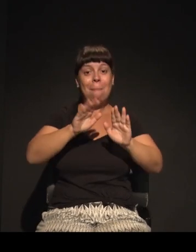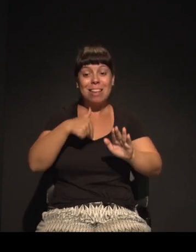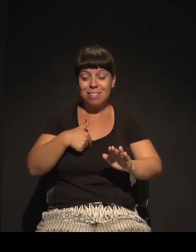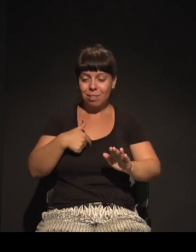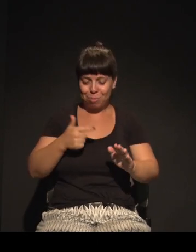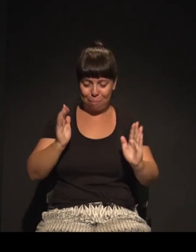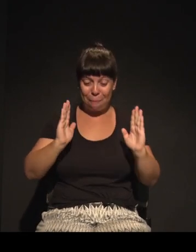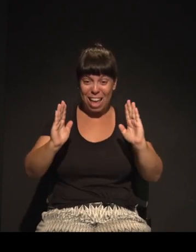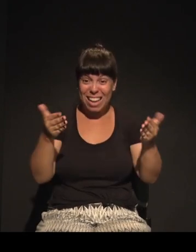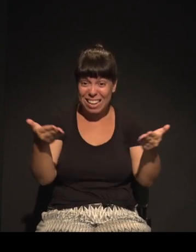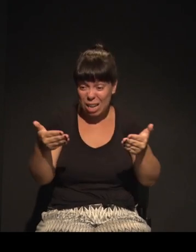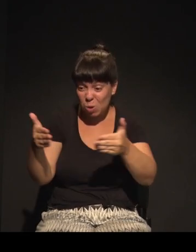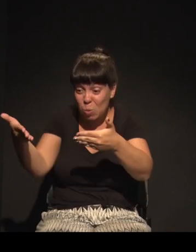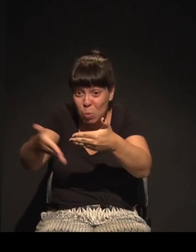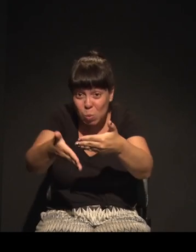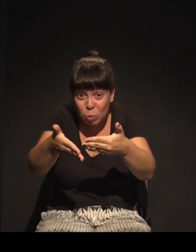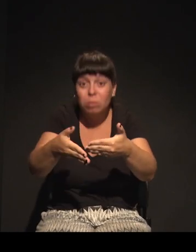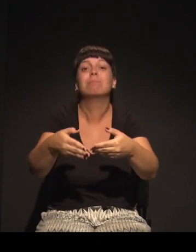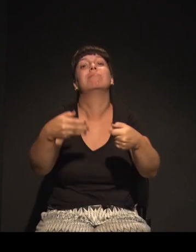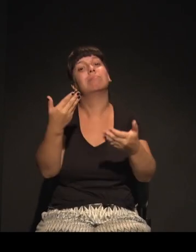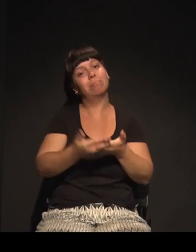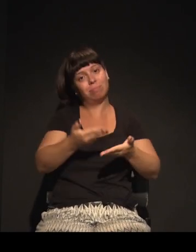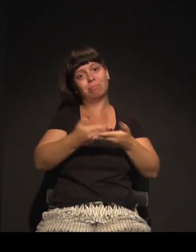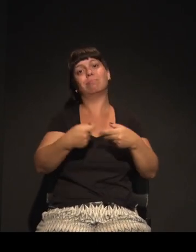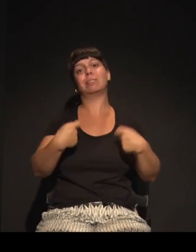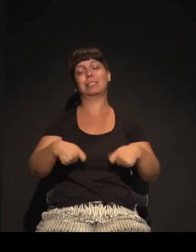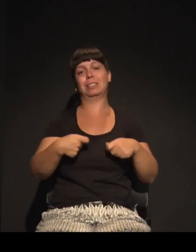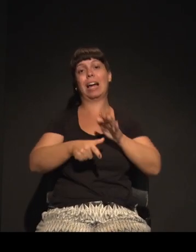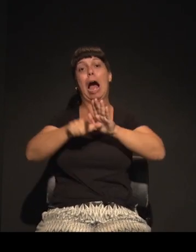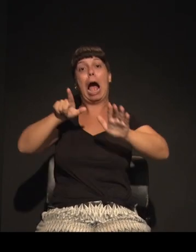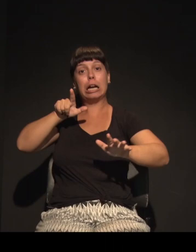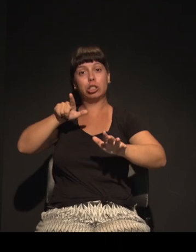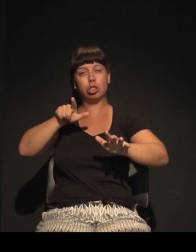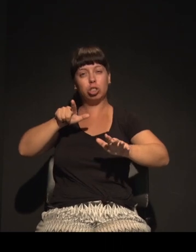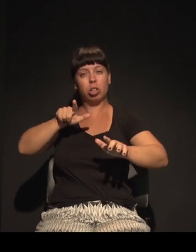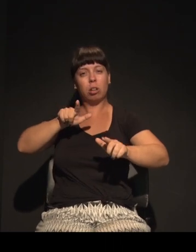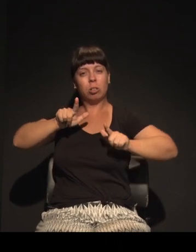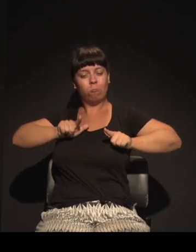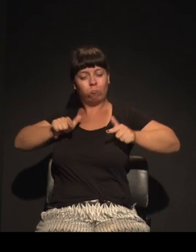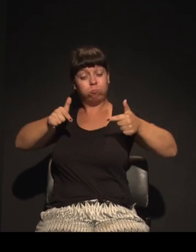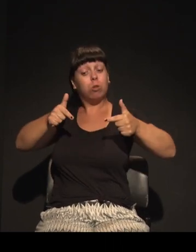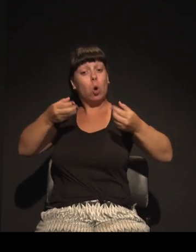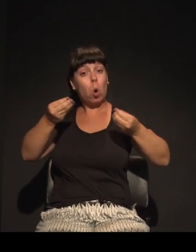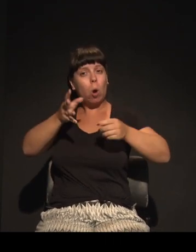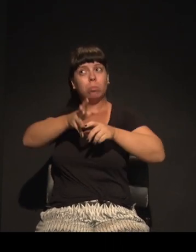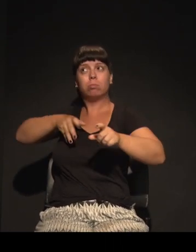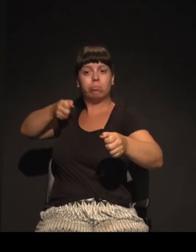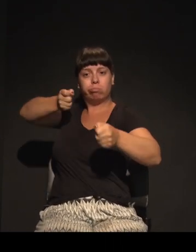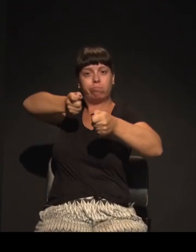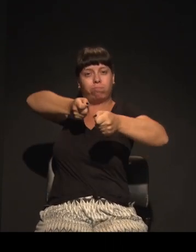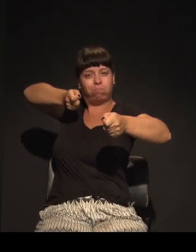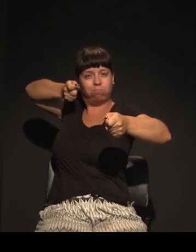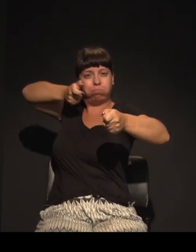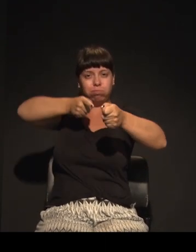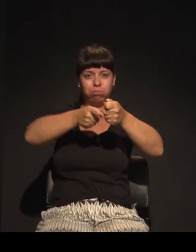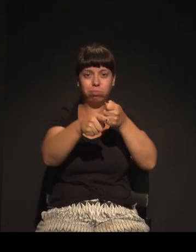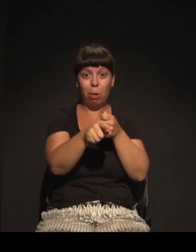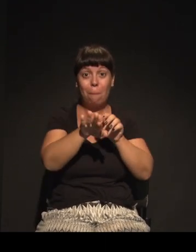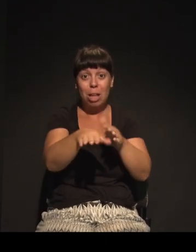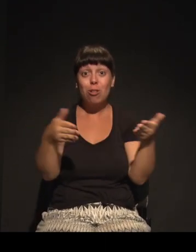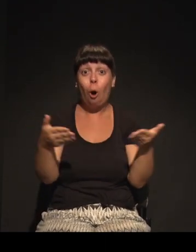precisamos estudar pra que a gente possa brigar é ter a quarta em flecha hoje nós temos que brigar com a caneta né com a